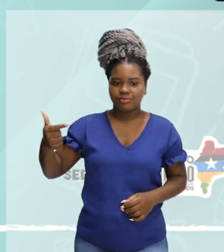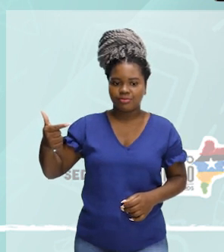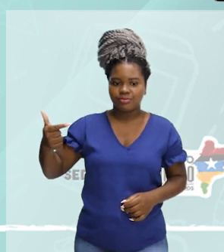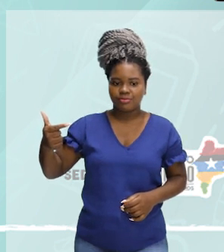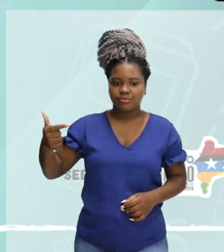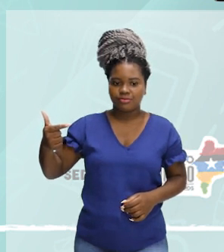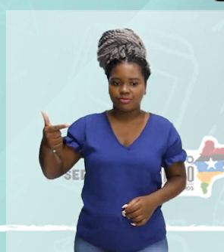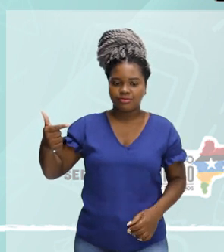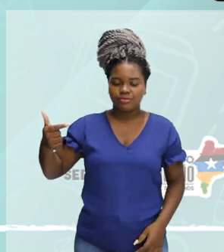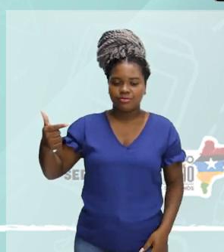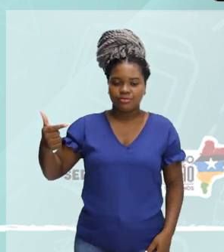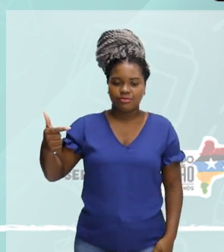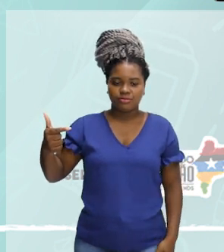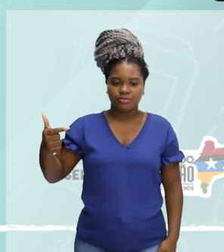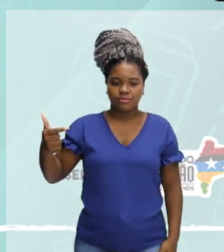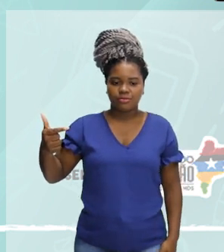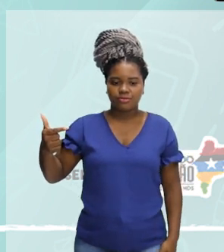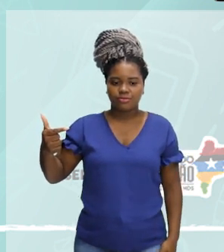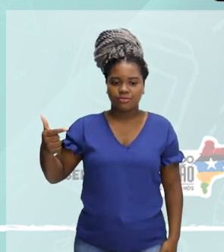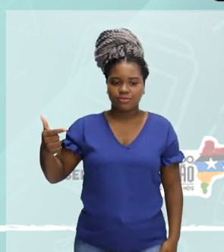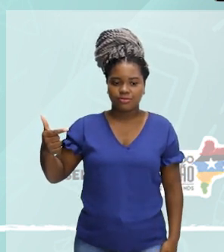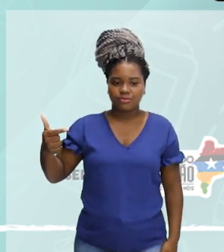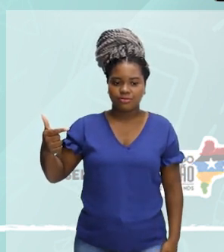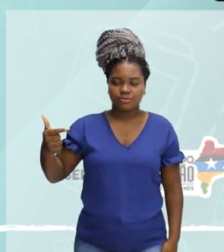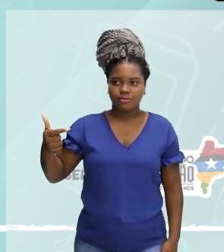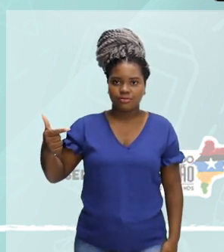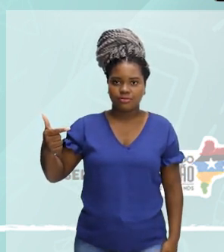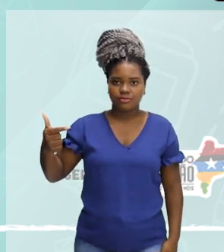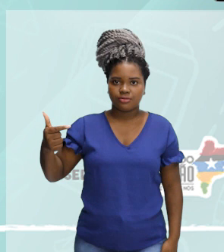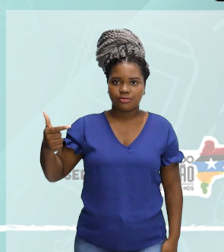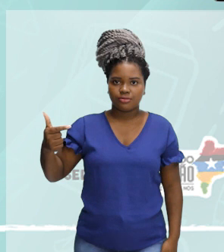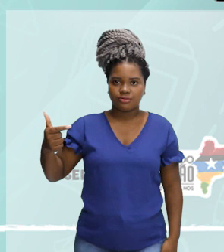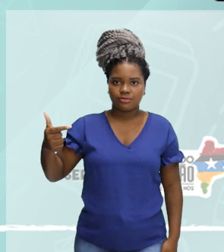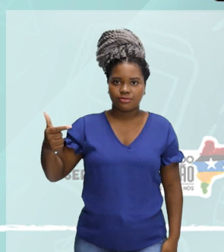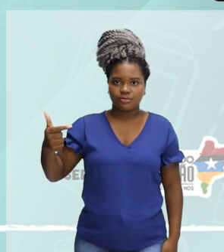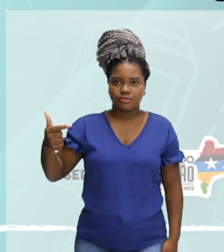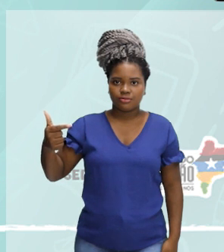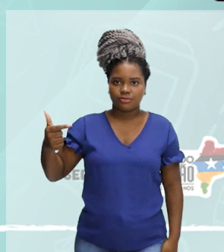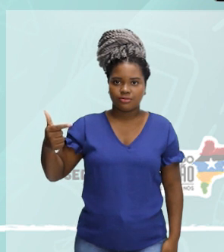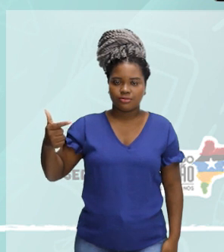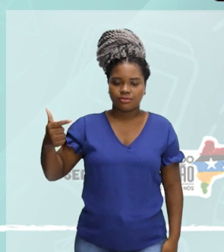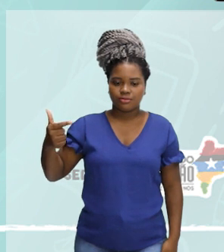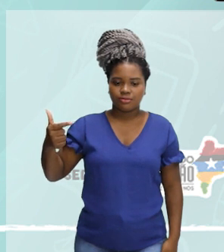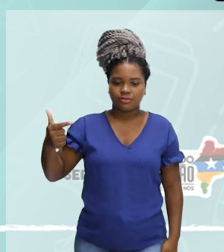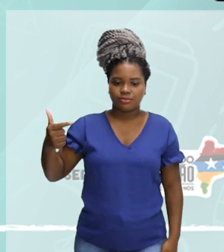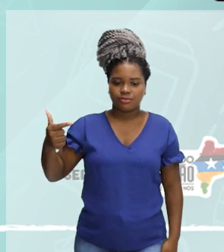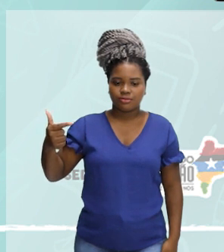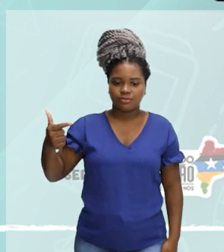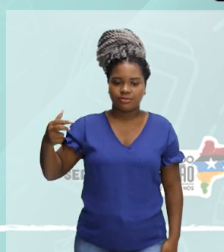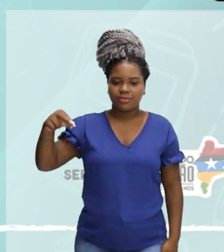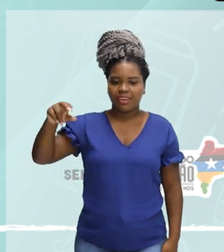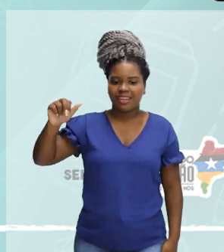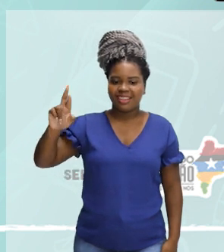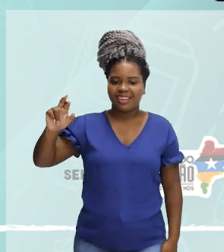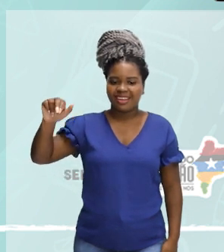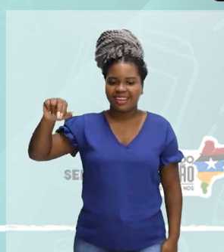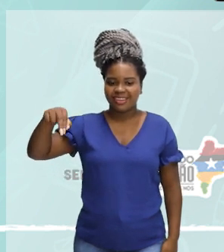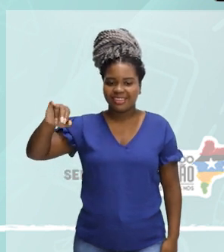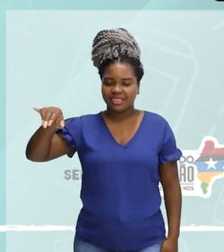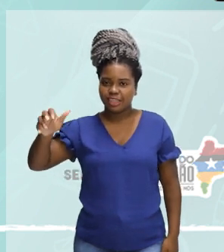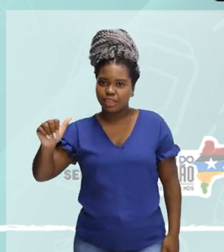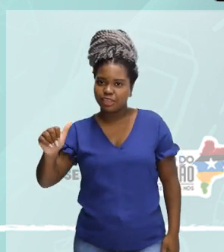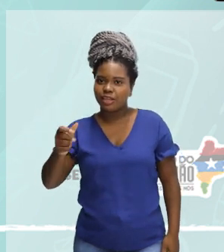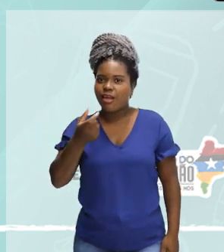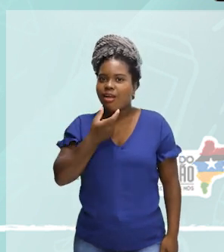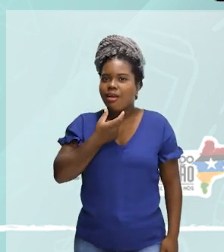La fresa es dulce que la naranja. La naranja. Isso aí dá um nó na língua da gente. Tem que